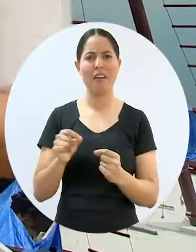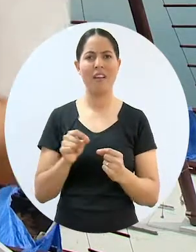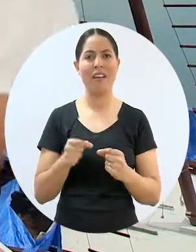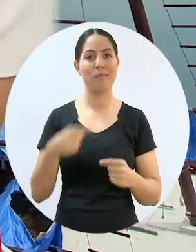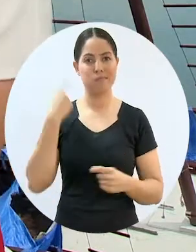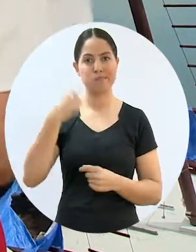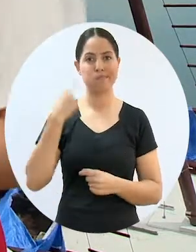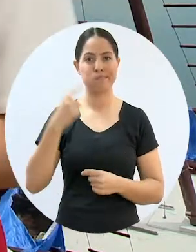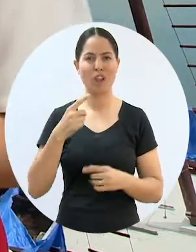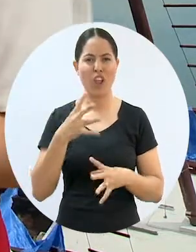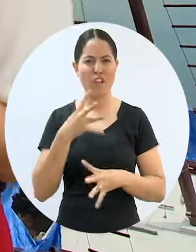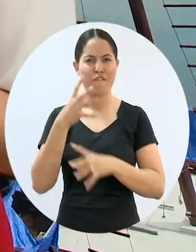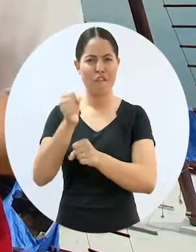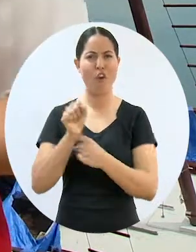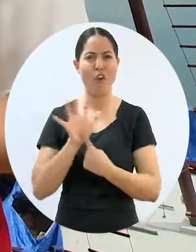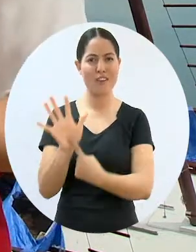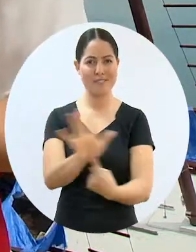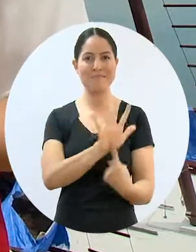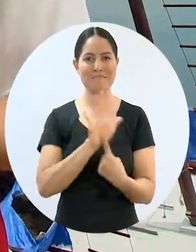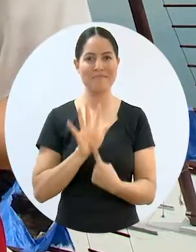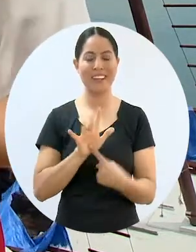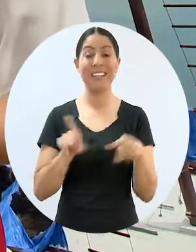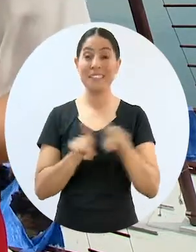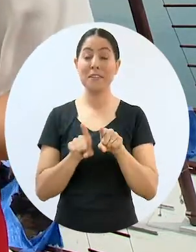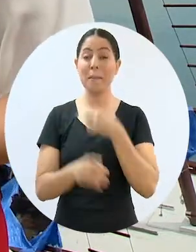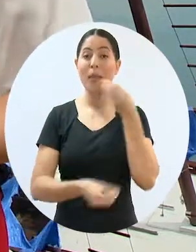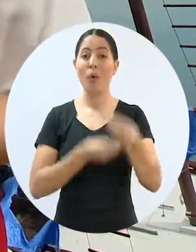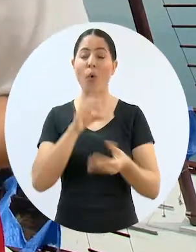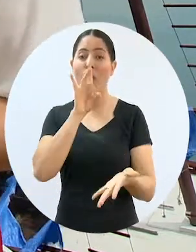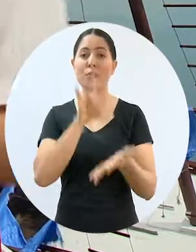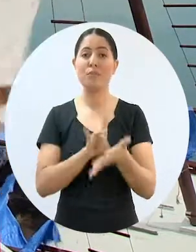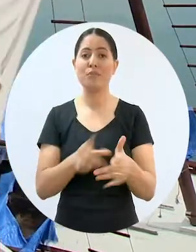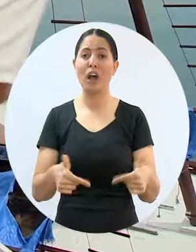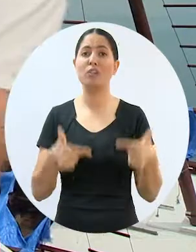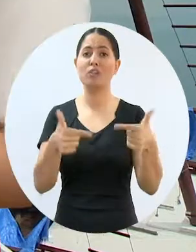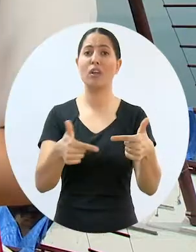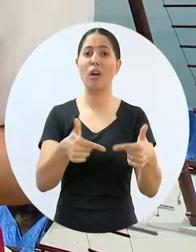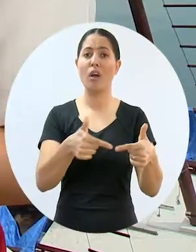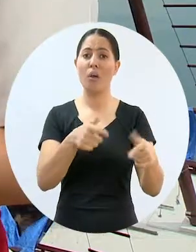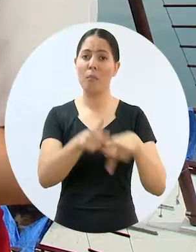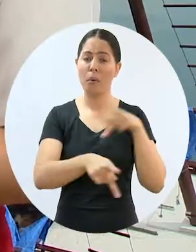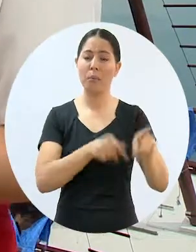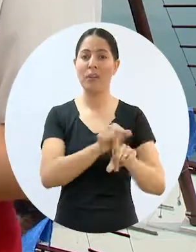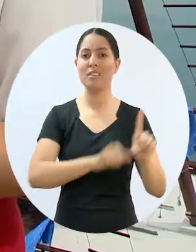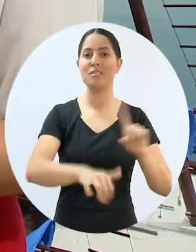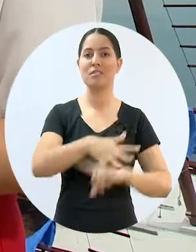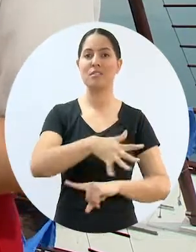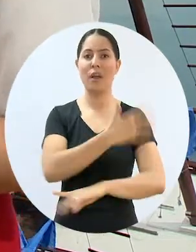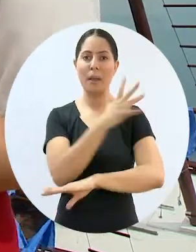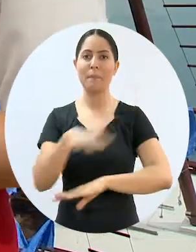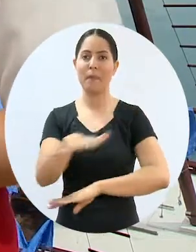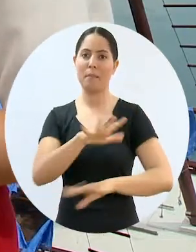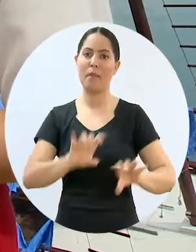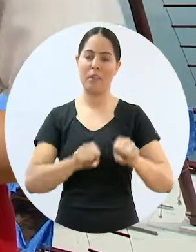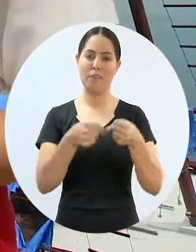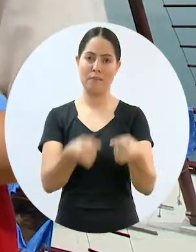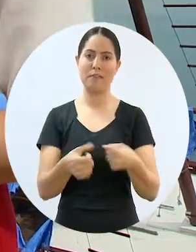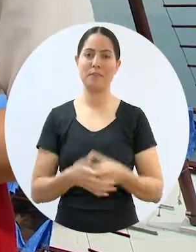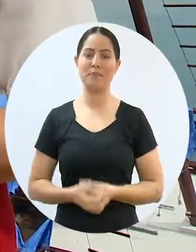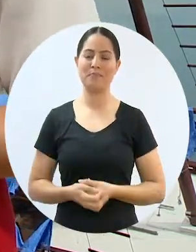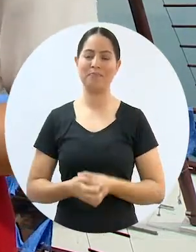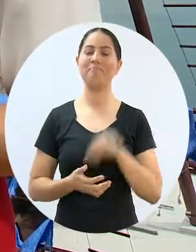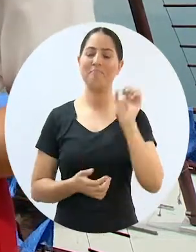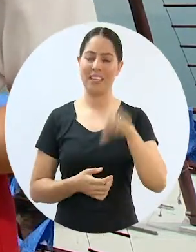a advocacia mostrou sua força e também como está agindo em prol da sociedade e do meio ambiente. Exatamente, Natália. Eu que